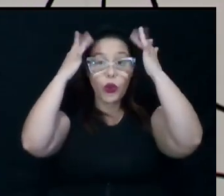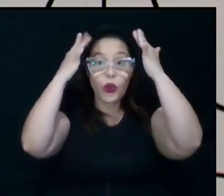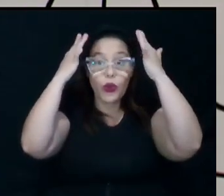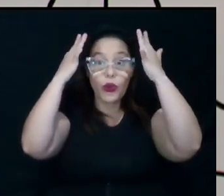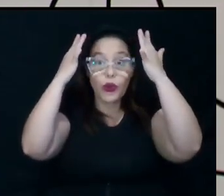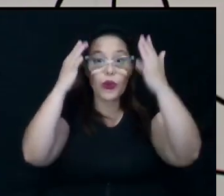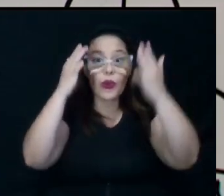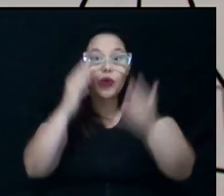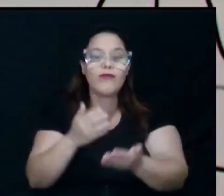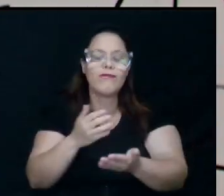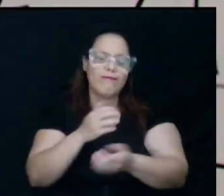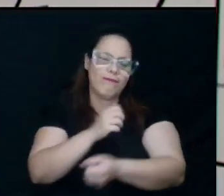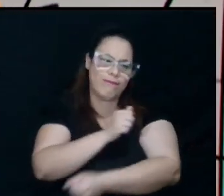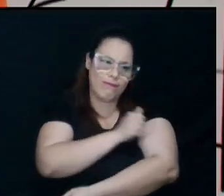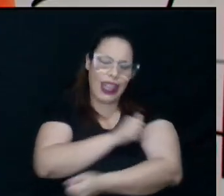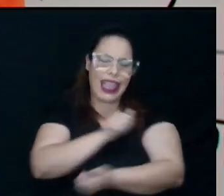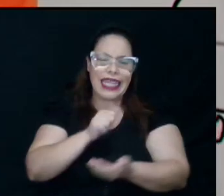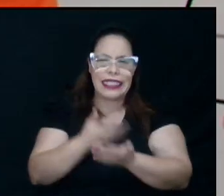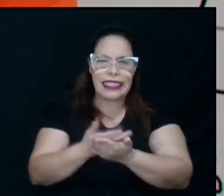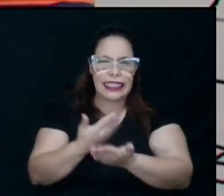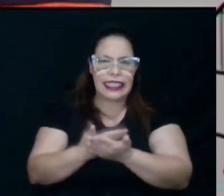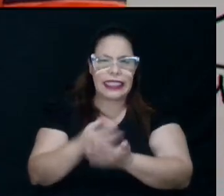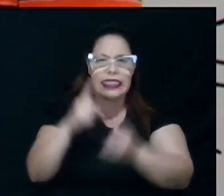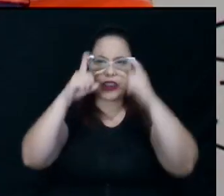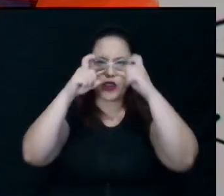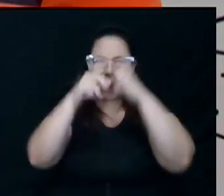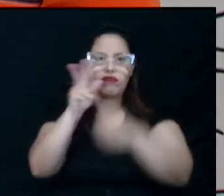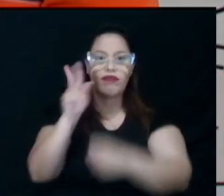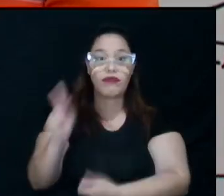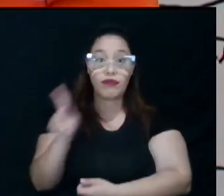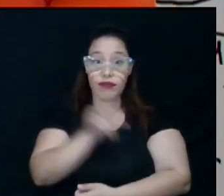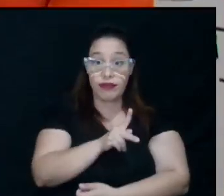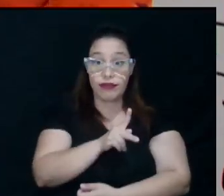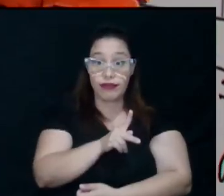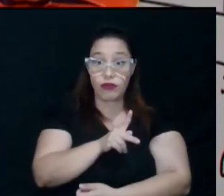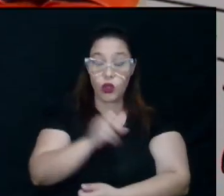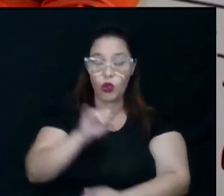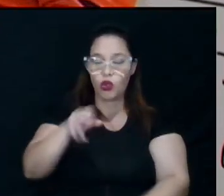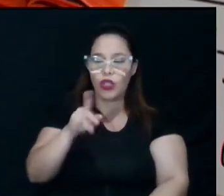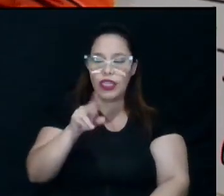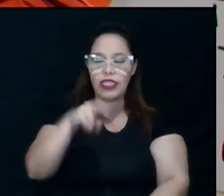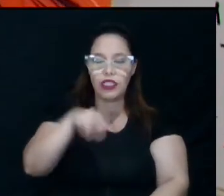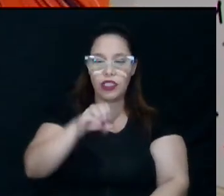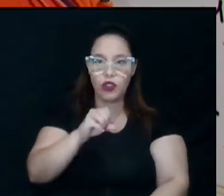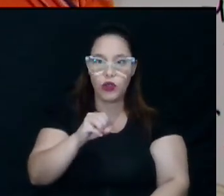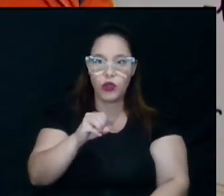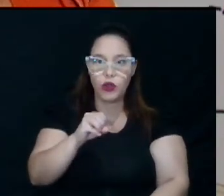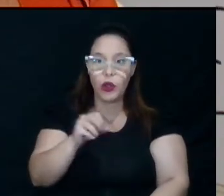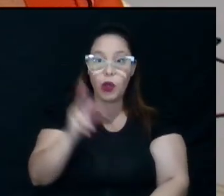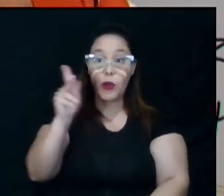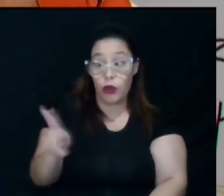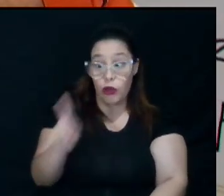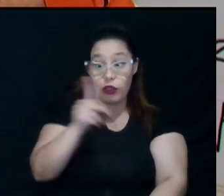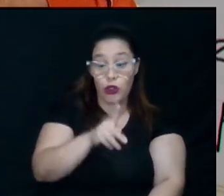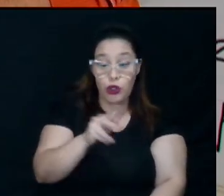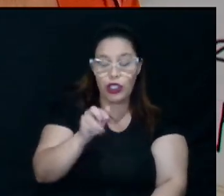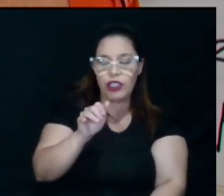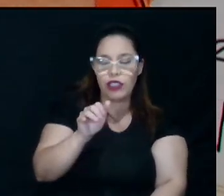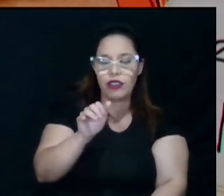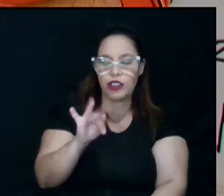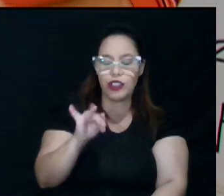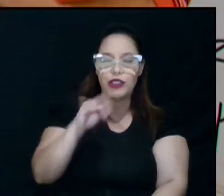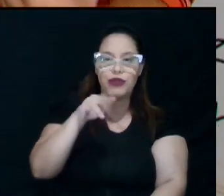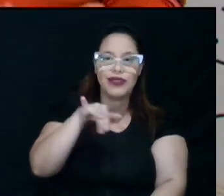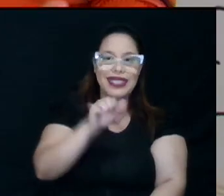difíceis. Estou aqui com o professor Juliano, que é professor de física. Portanto, física é uma matéria certamente muito difícil